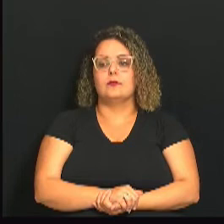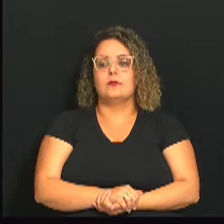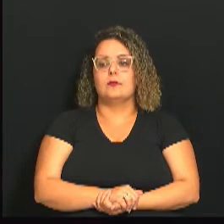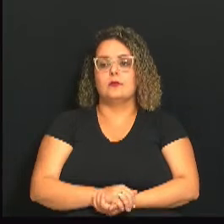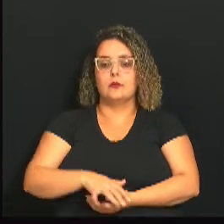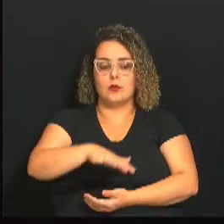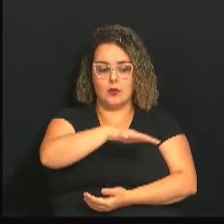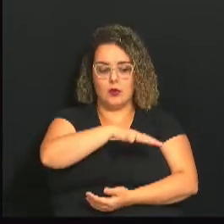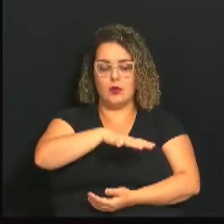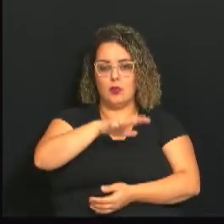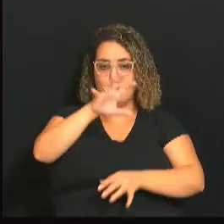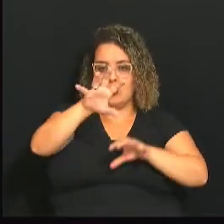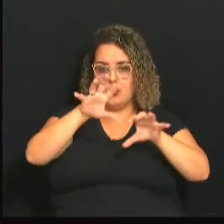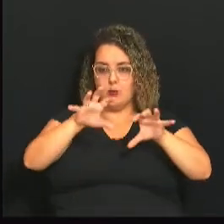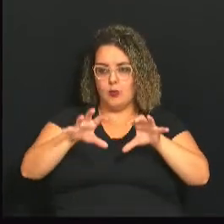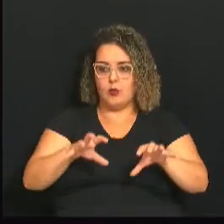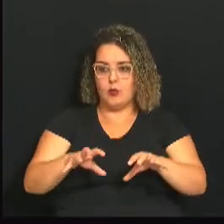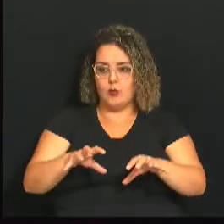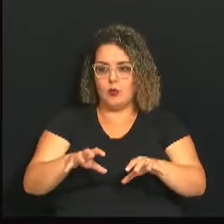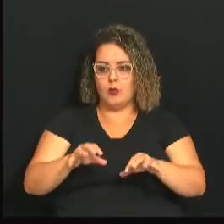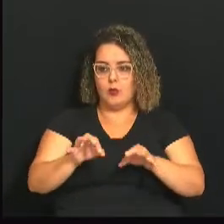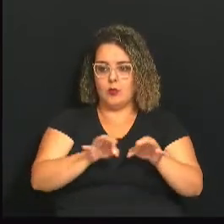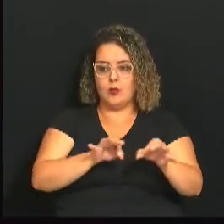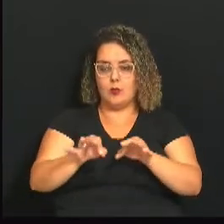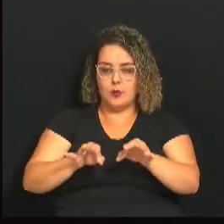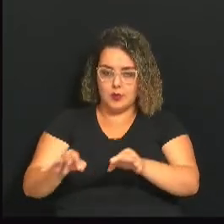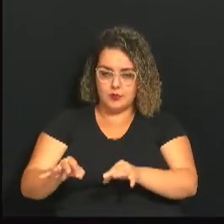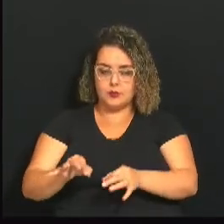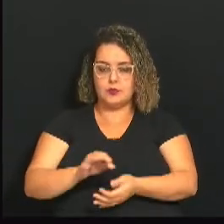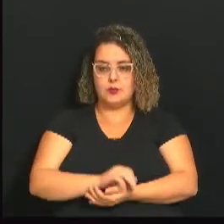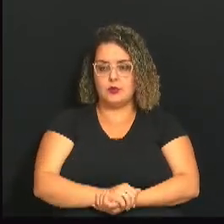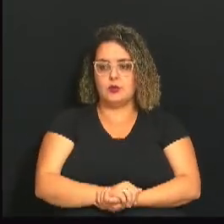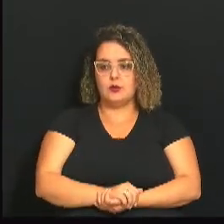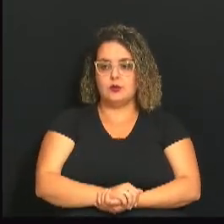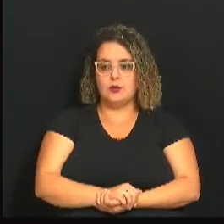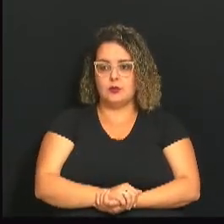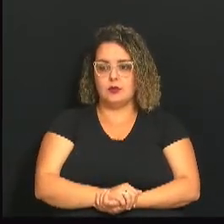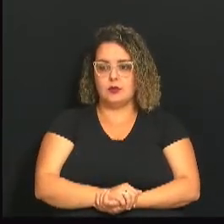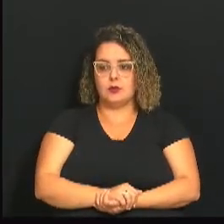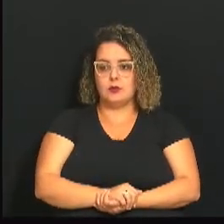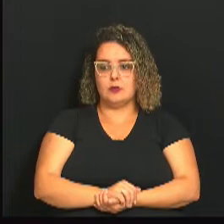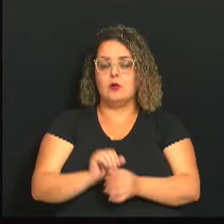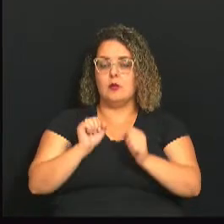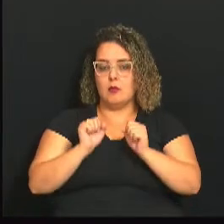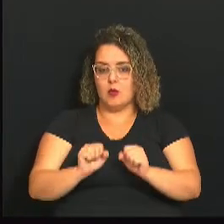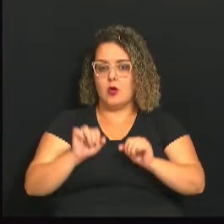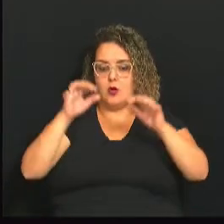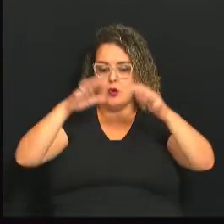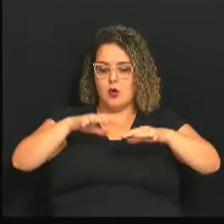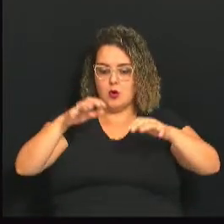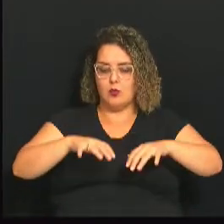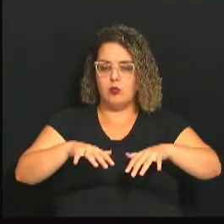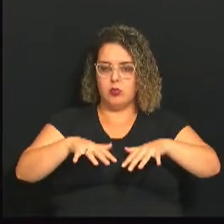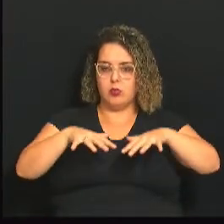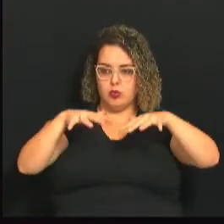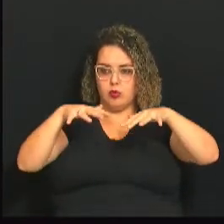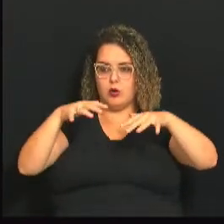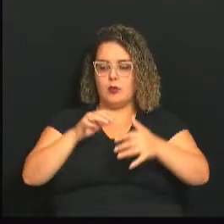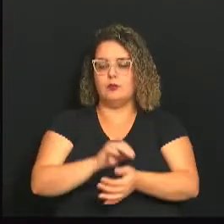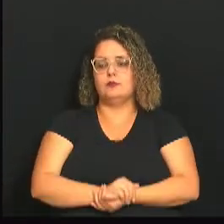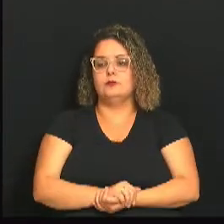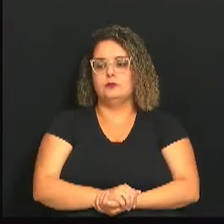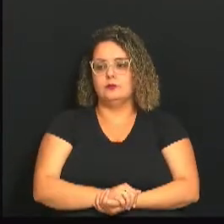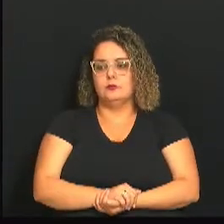mapa do planejamento como uma área passível de inundação devido às fortes chuvas próximo ao córrego